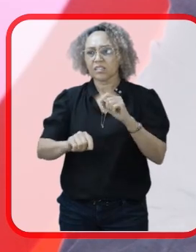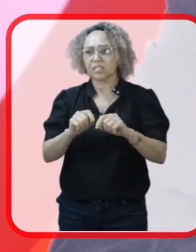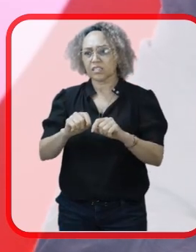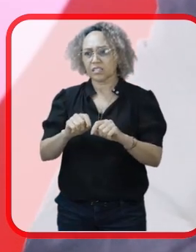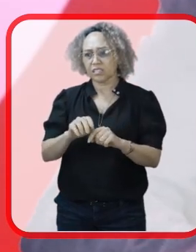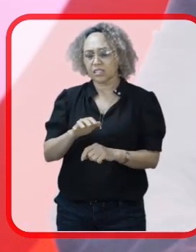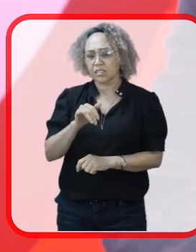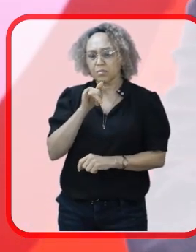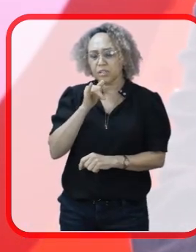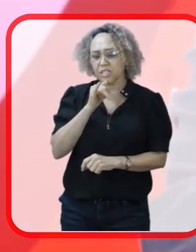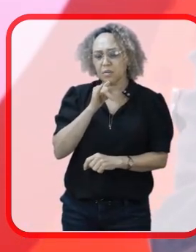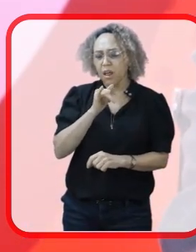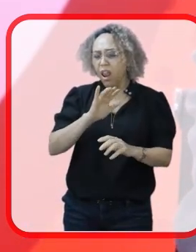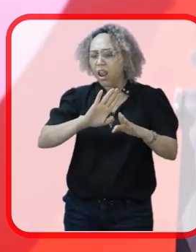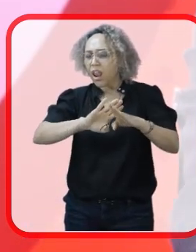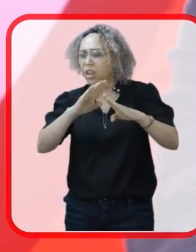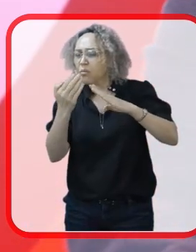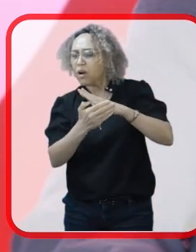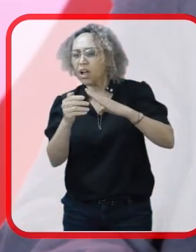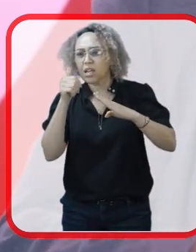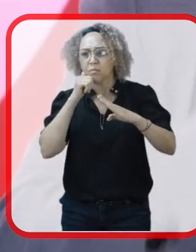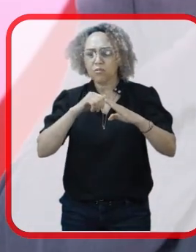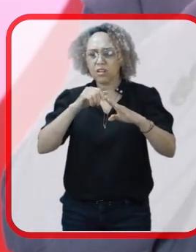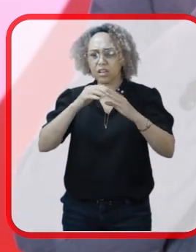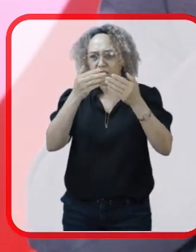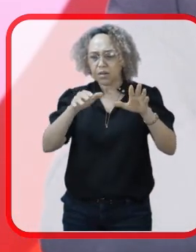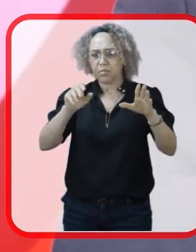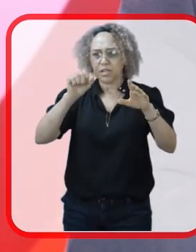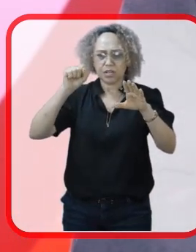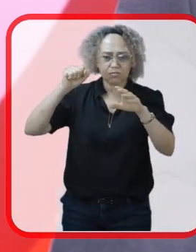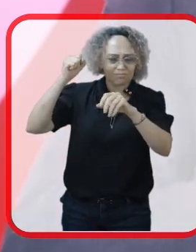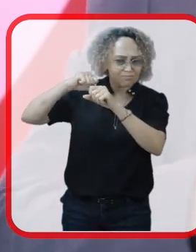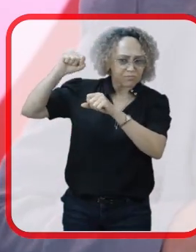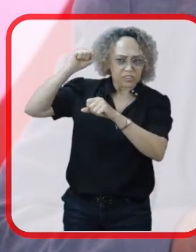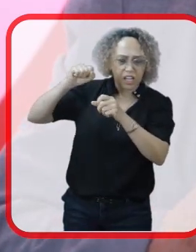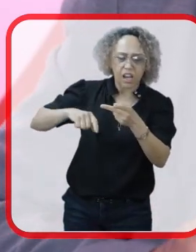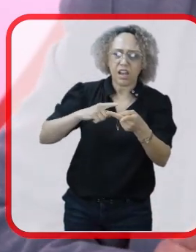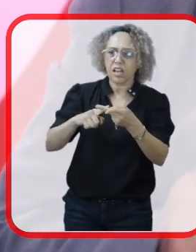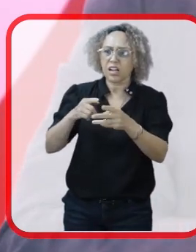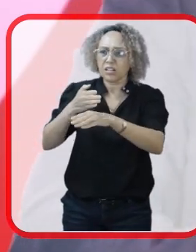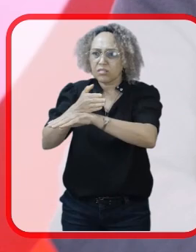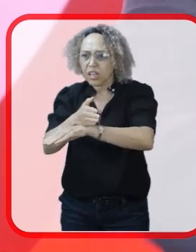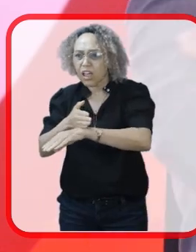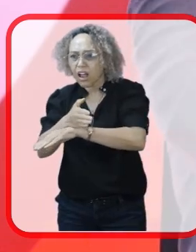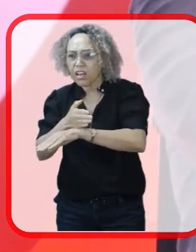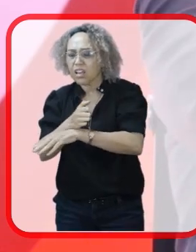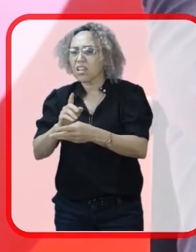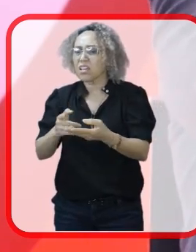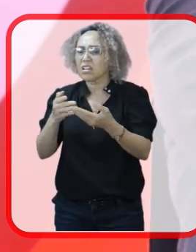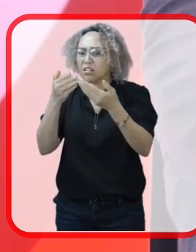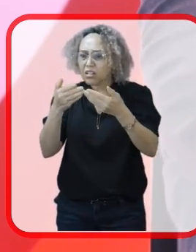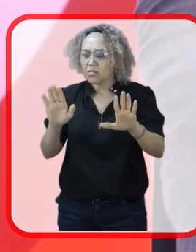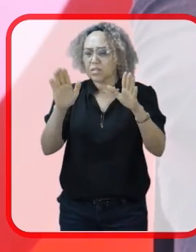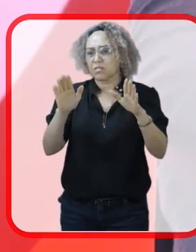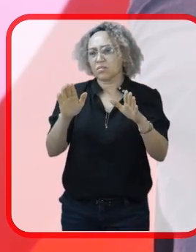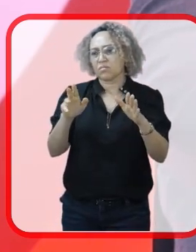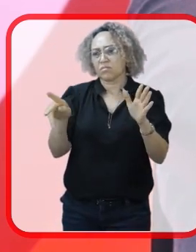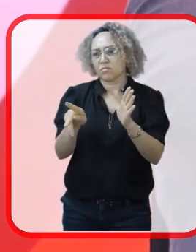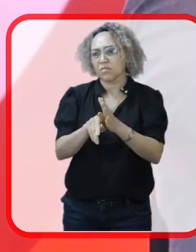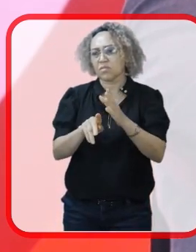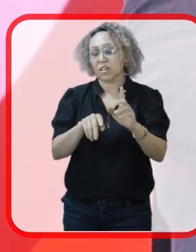o marceneiro, o serralheiro que conseguiu recursos e abriu o seu negócio, esses são